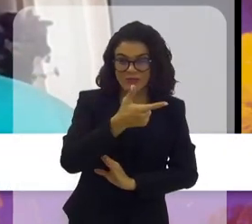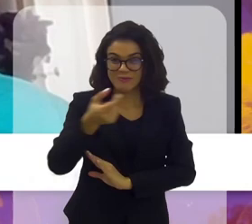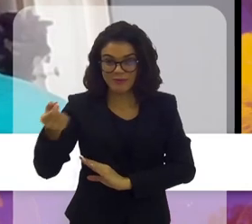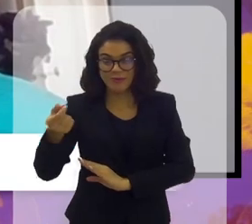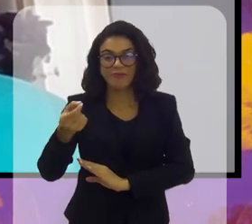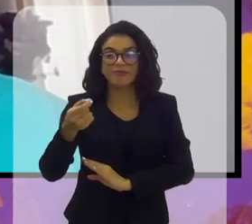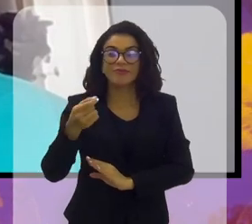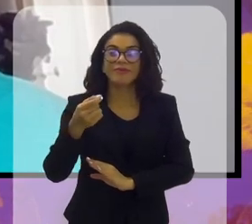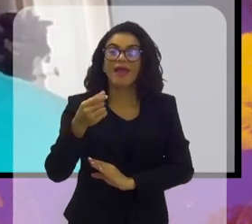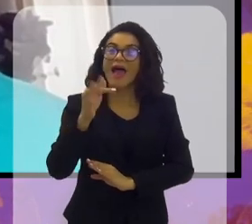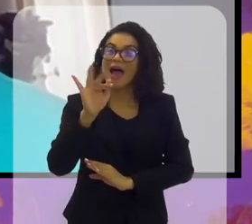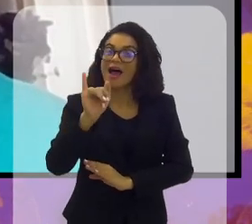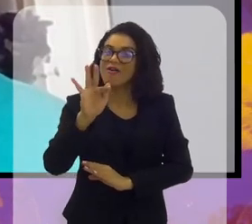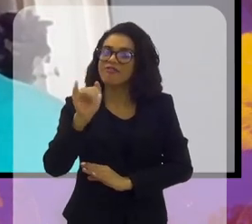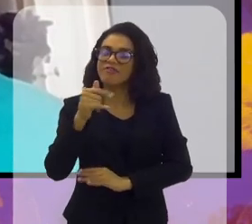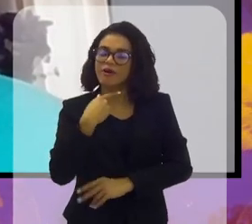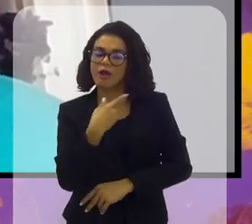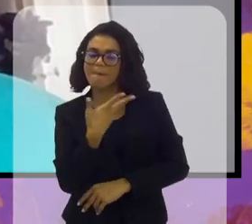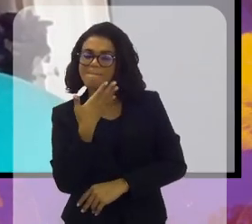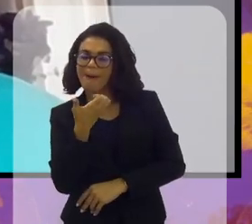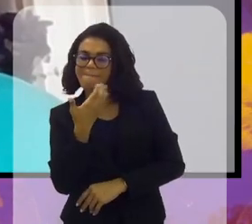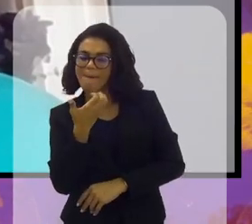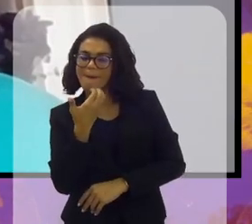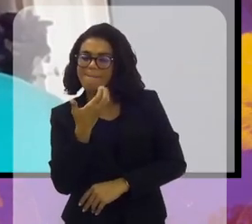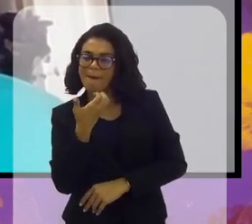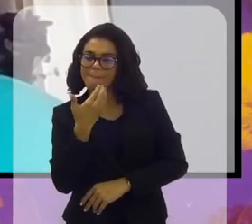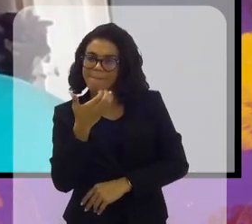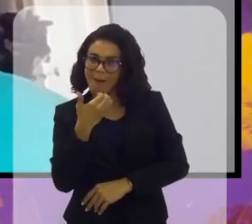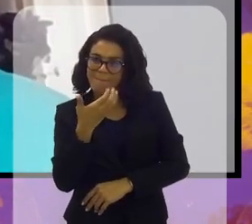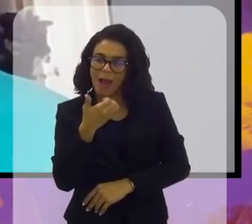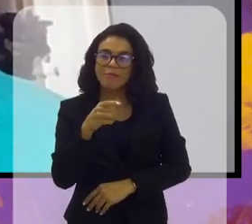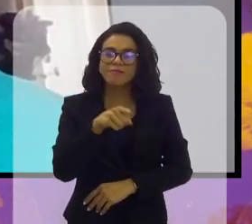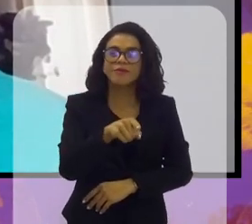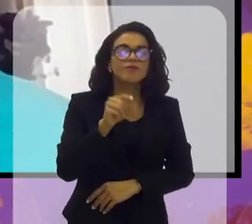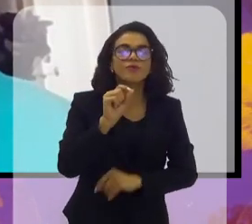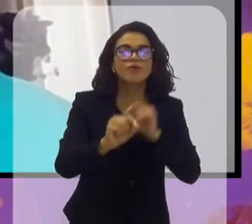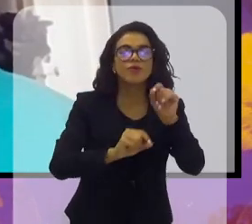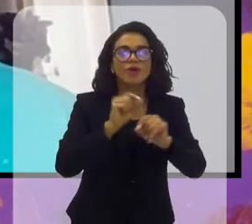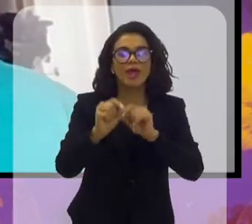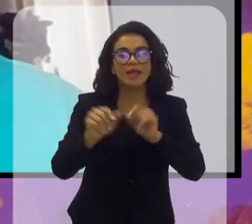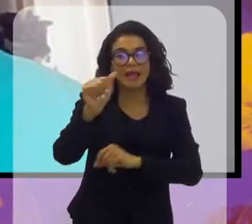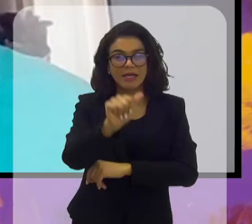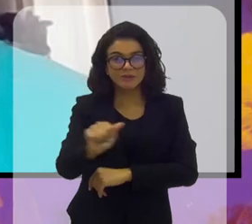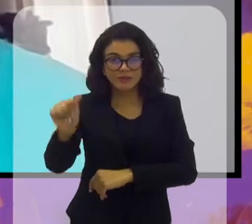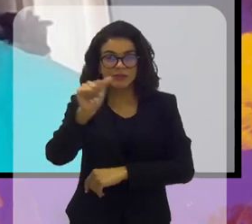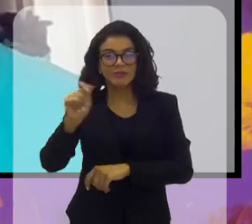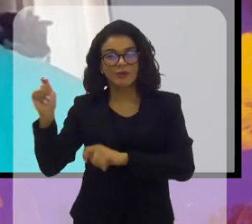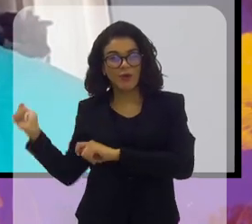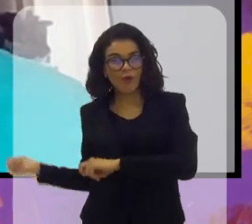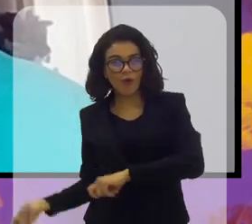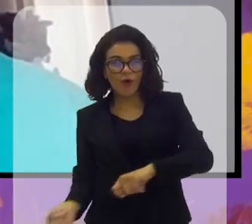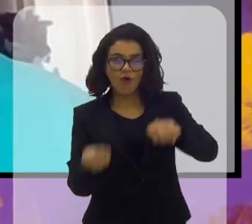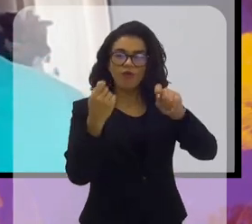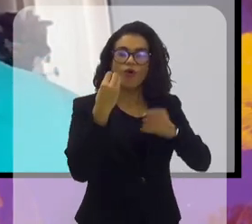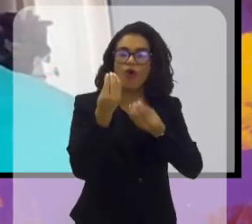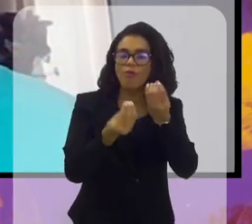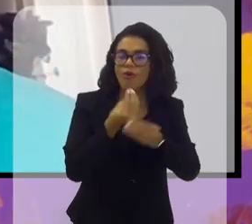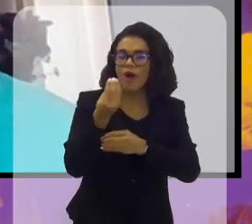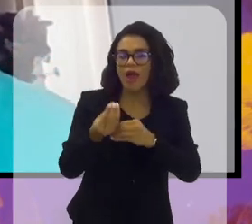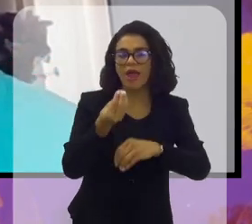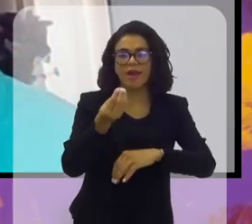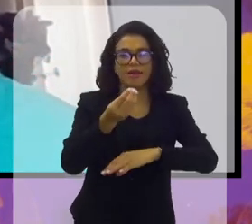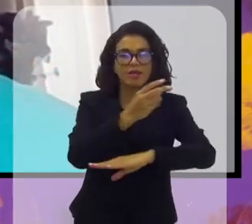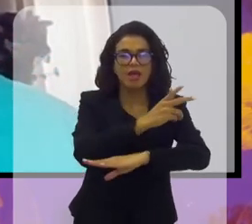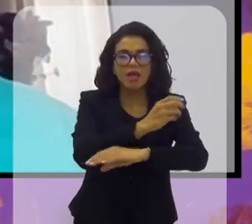FIFA foi beber a fonte da USGA, que é o United States Golf Association, uma série de padrões de construção de drenagem,